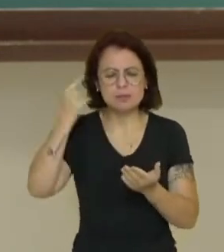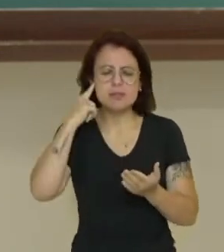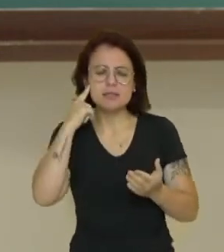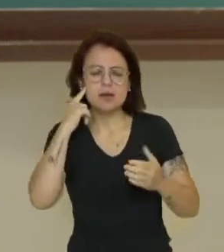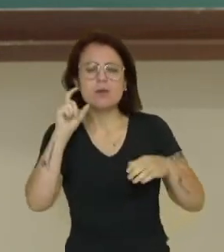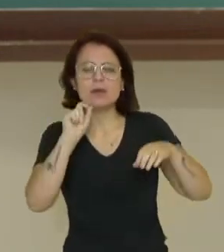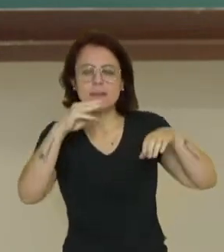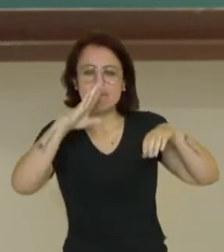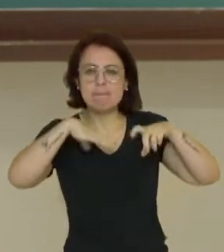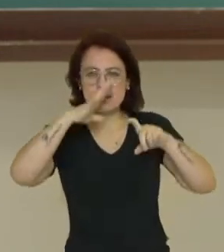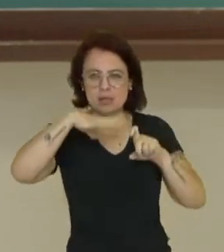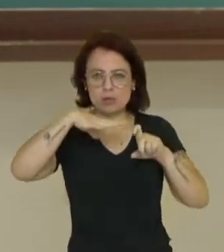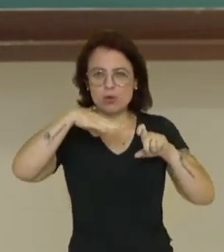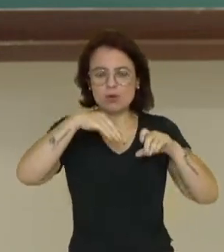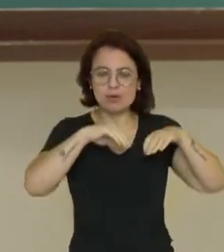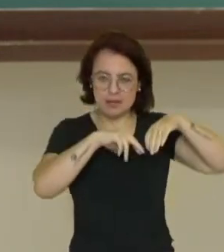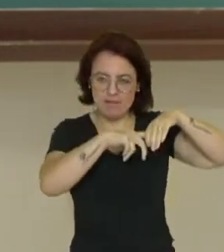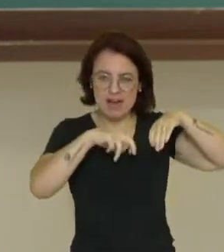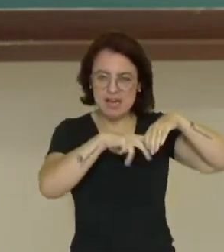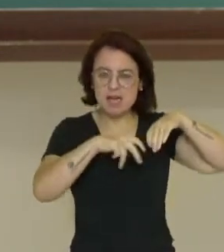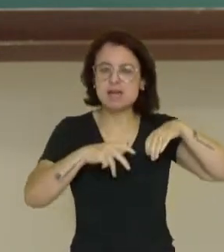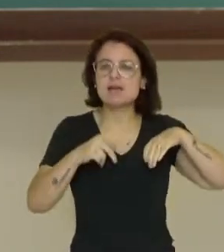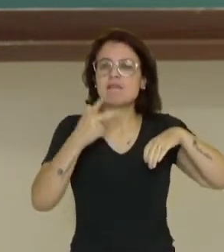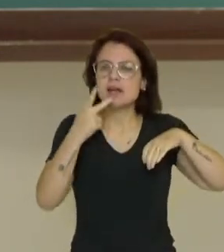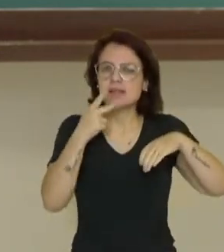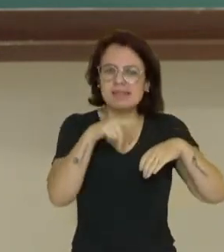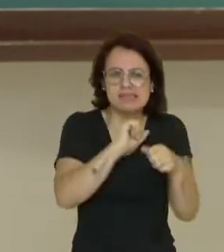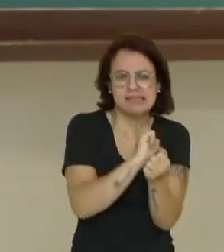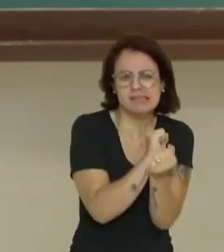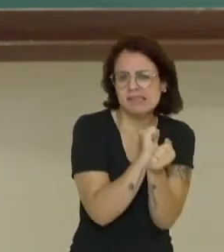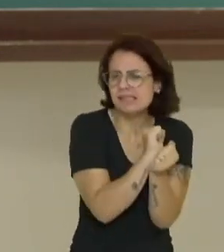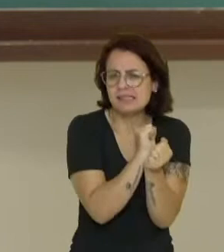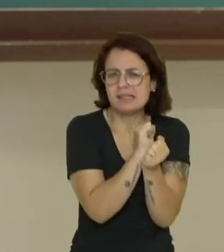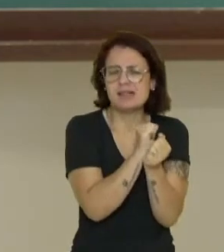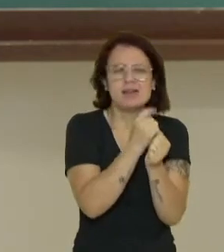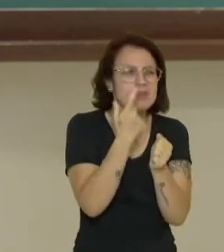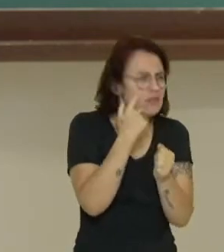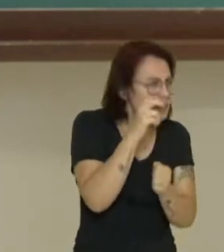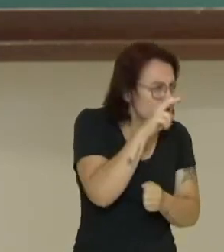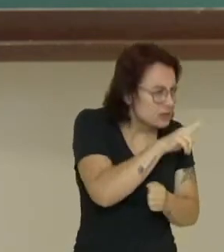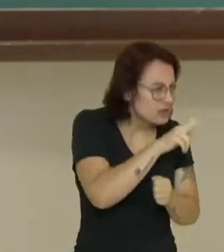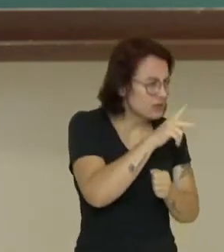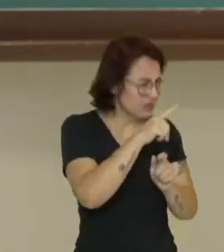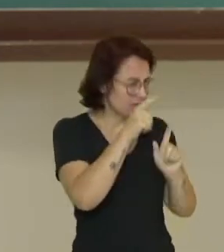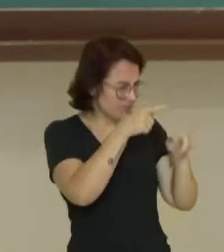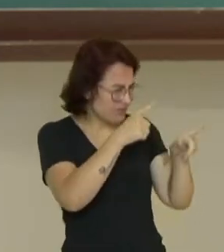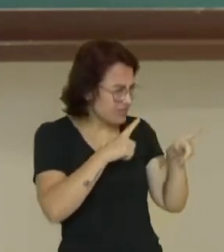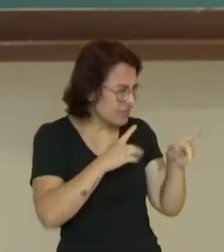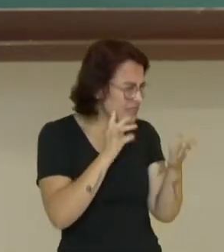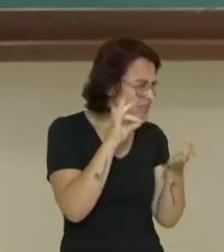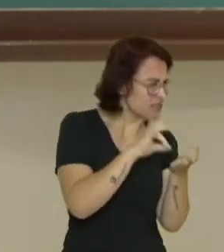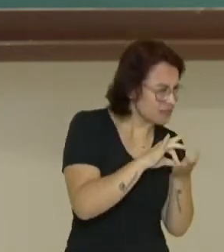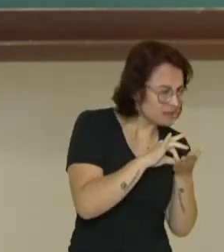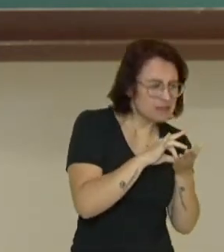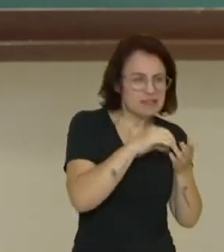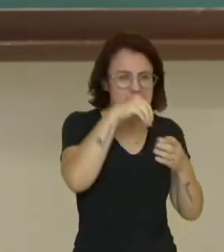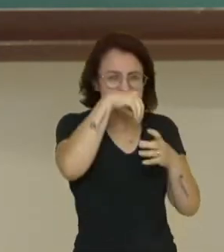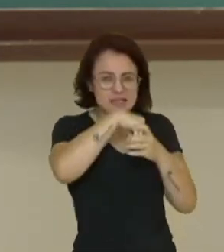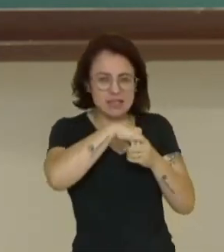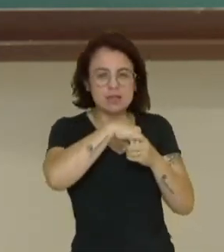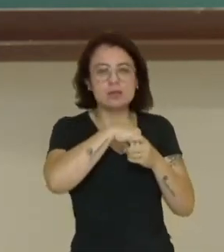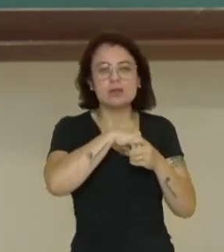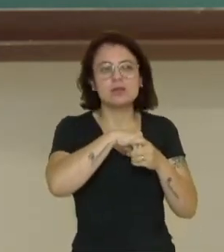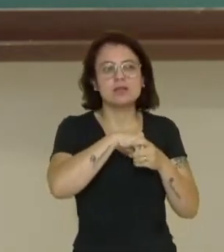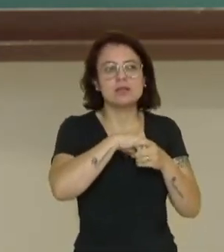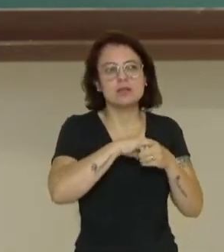né? Aquele mito onde a pessoa está acorrentada, vendo as sombras e julgando que a sombra é a realidade dentro da caverna, e